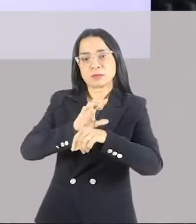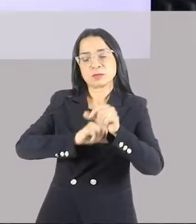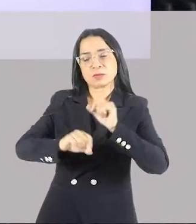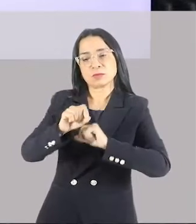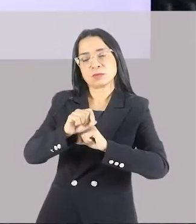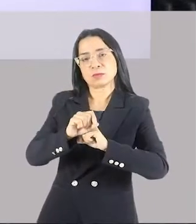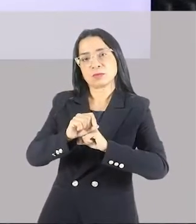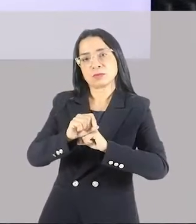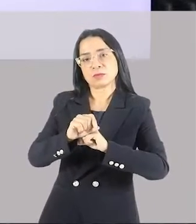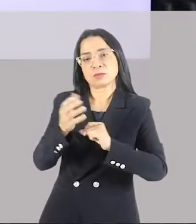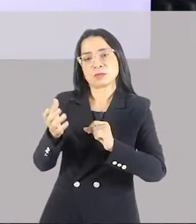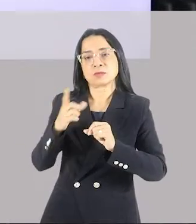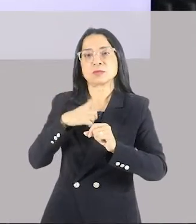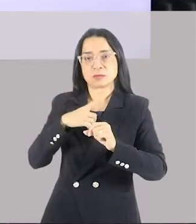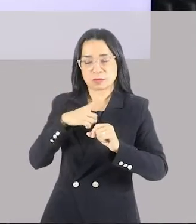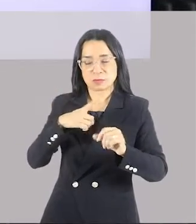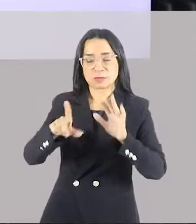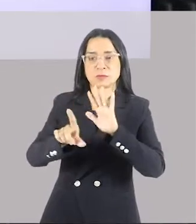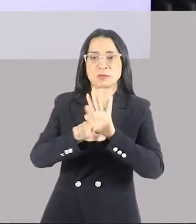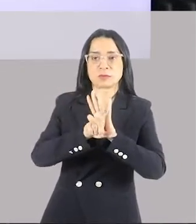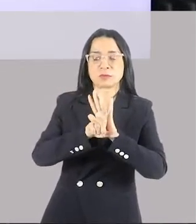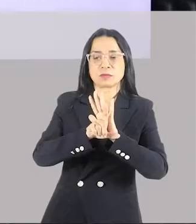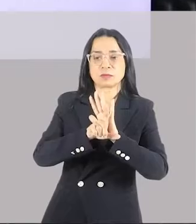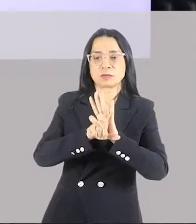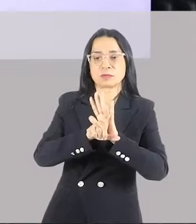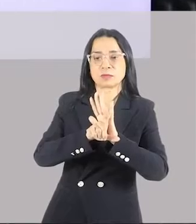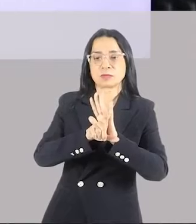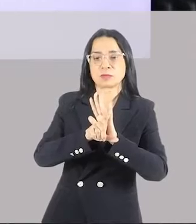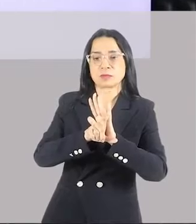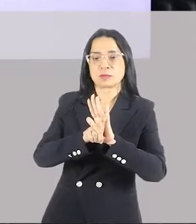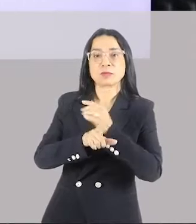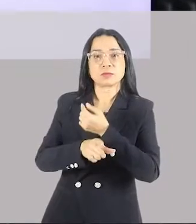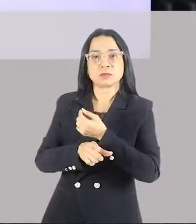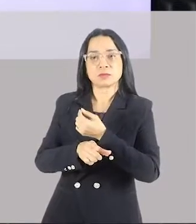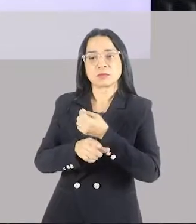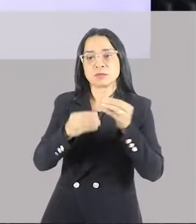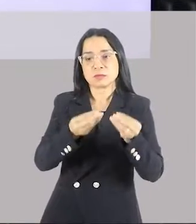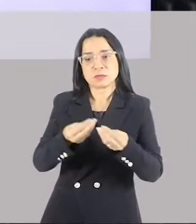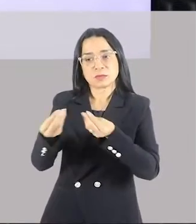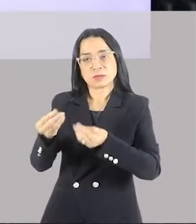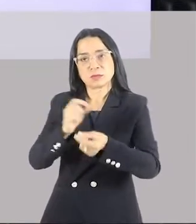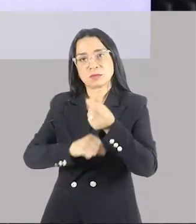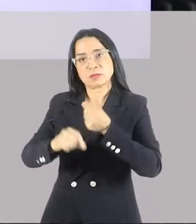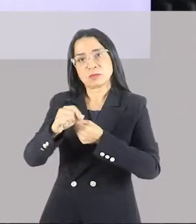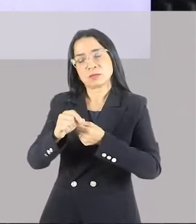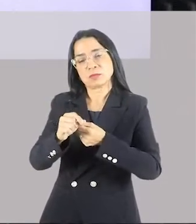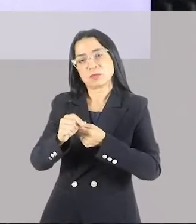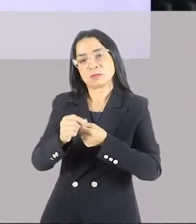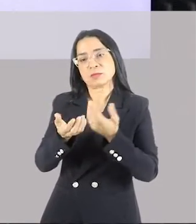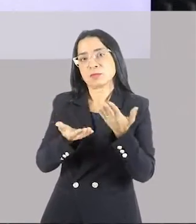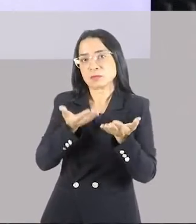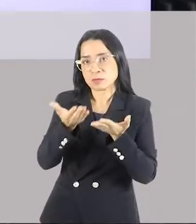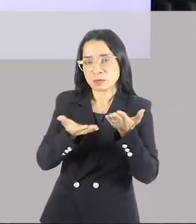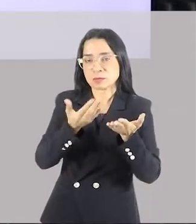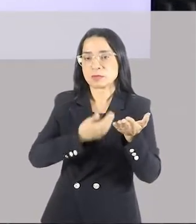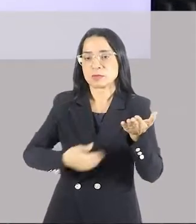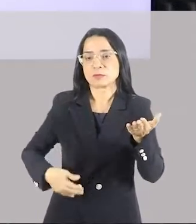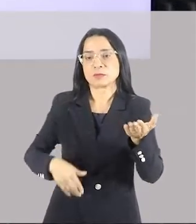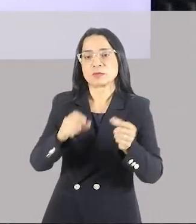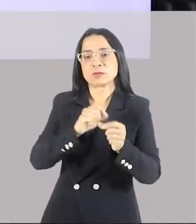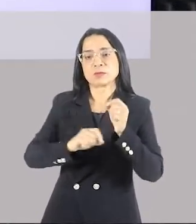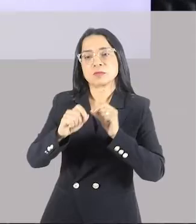está previsto na nossa legislação. Esse processo de delegação na execução de um serviço público por meio